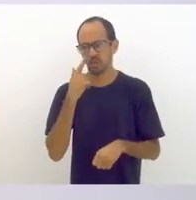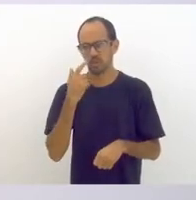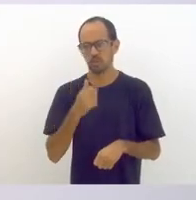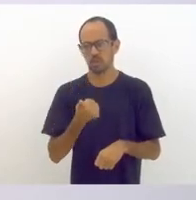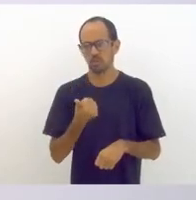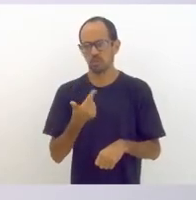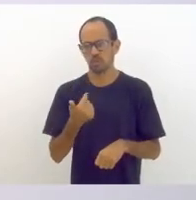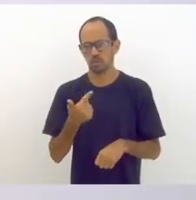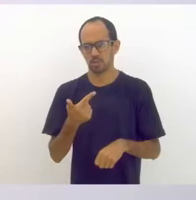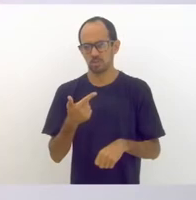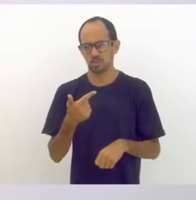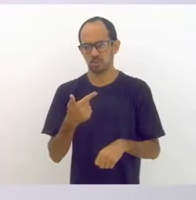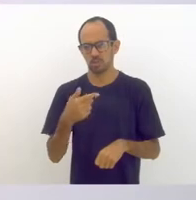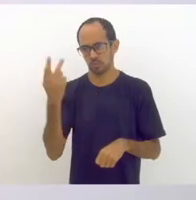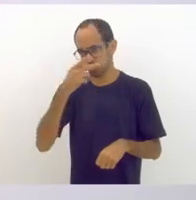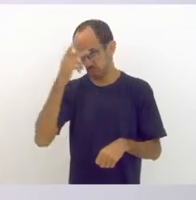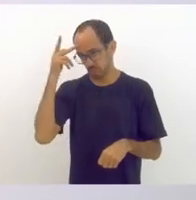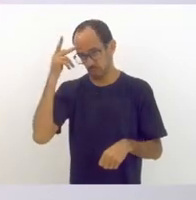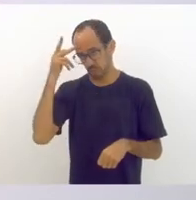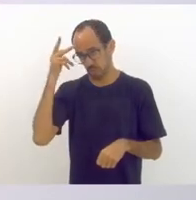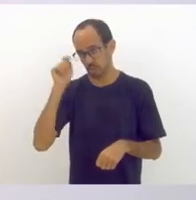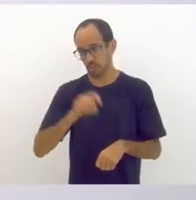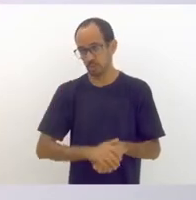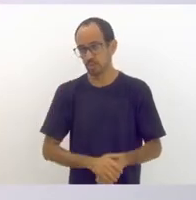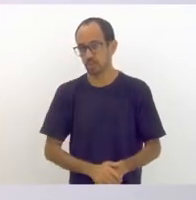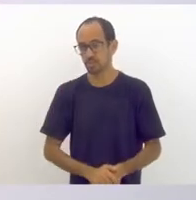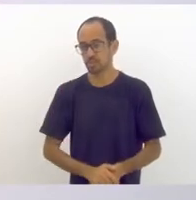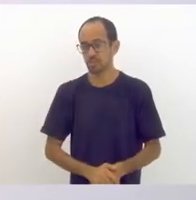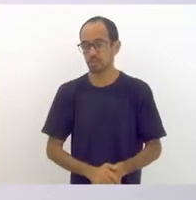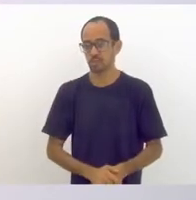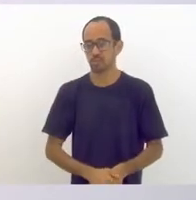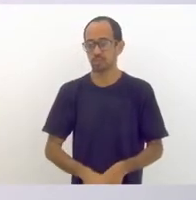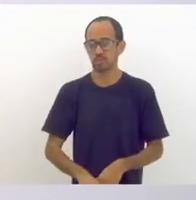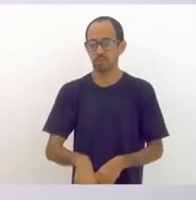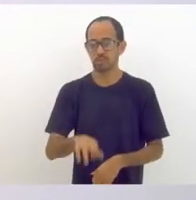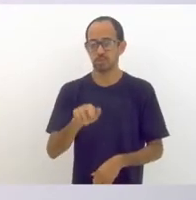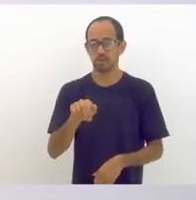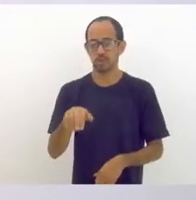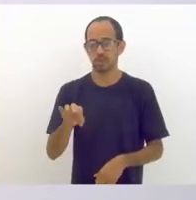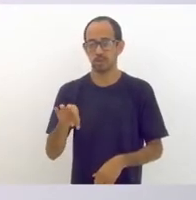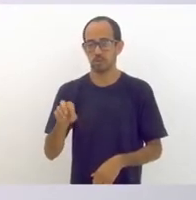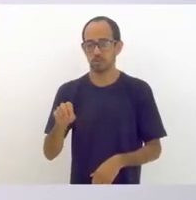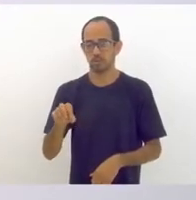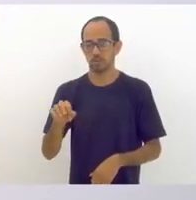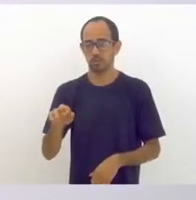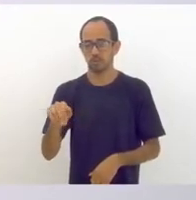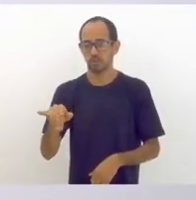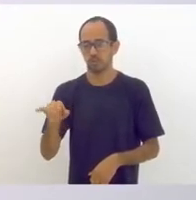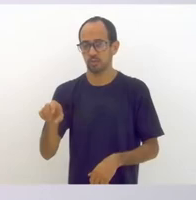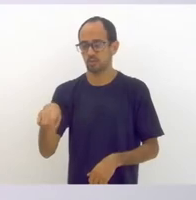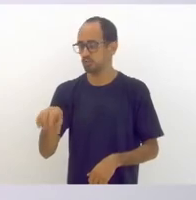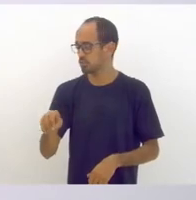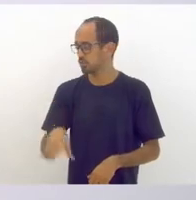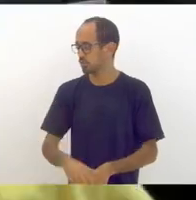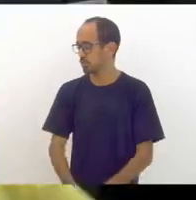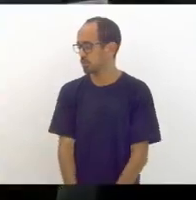12 pessoas. Tá? Eu começo com o Renato Freixo, depois eu passo para o Firmino, que ele também... Renato Freixo, por favor.